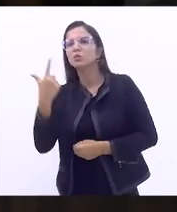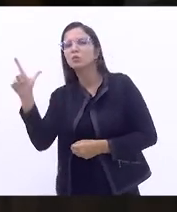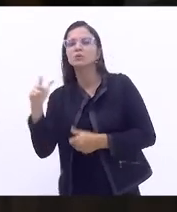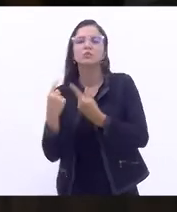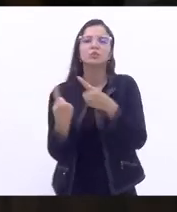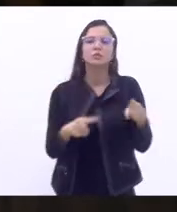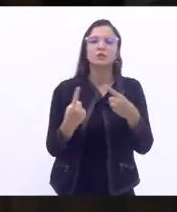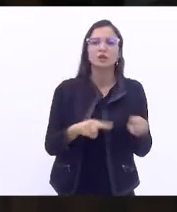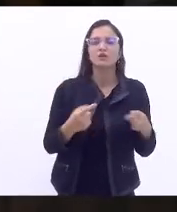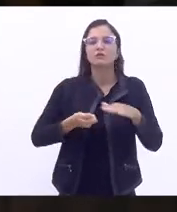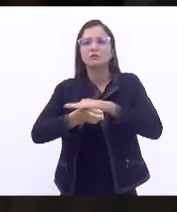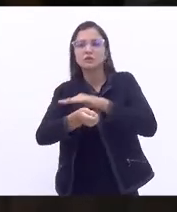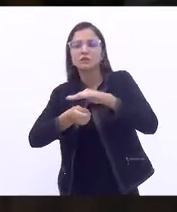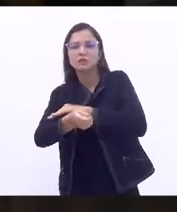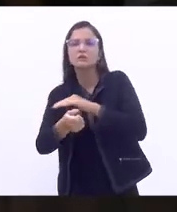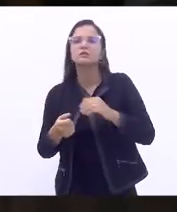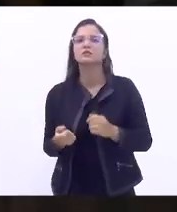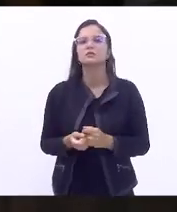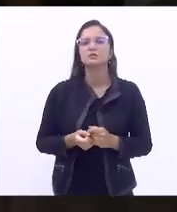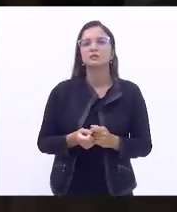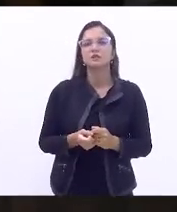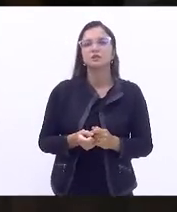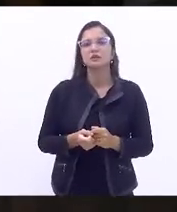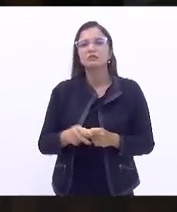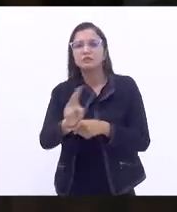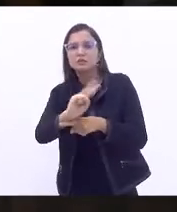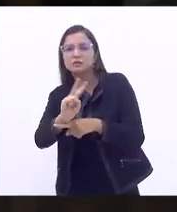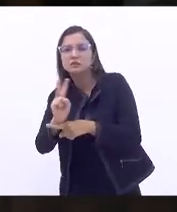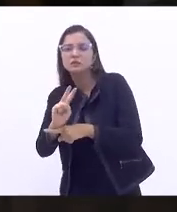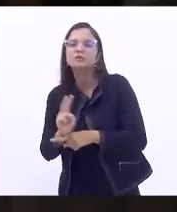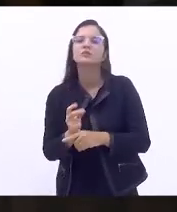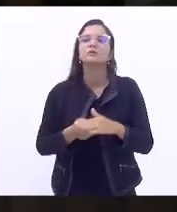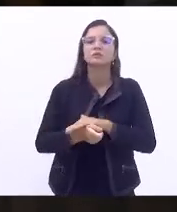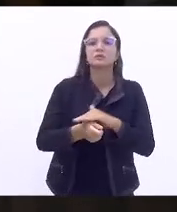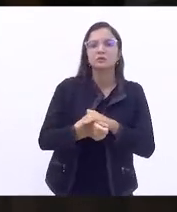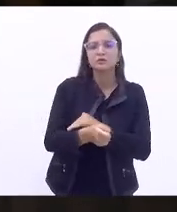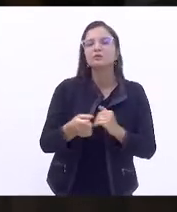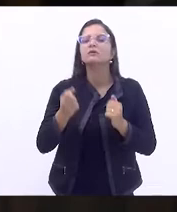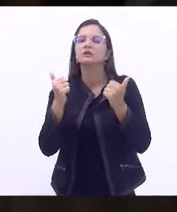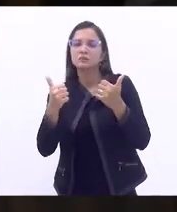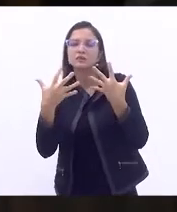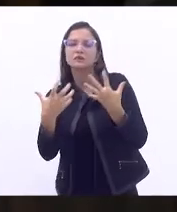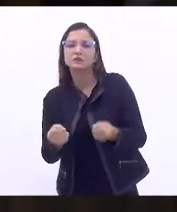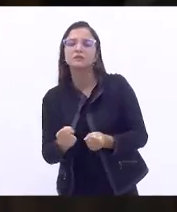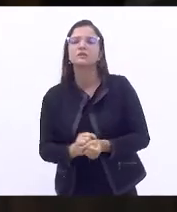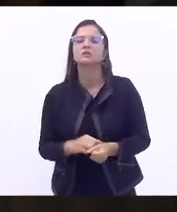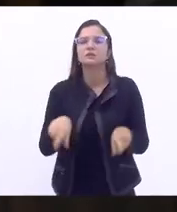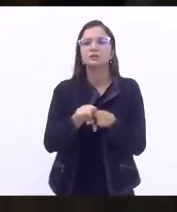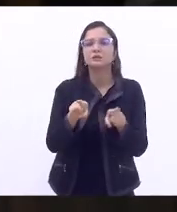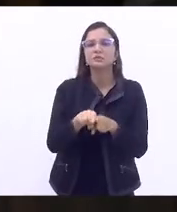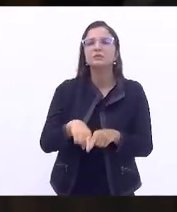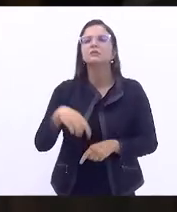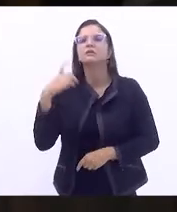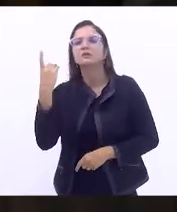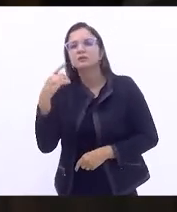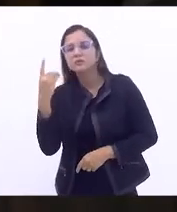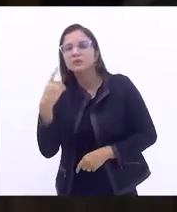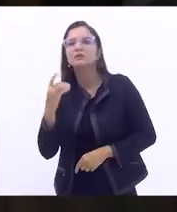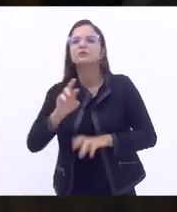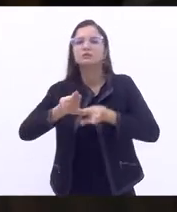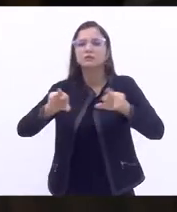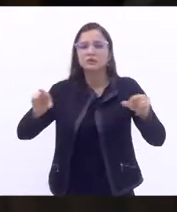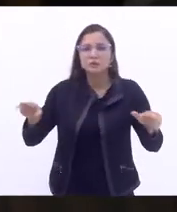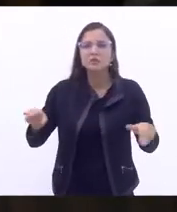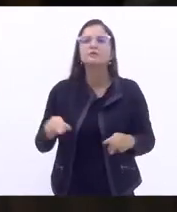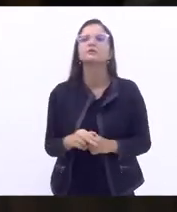Orçamento, Finanças, Fiscalização Financeira e Controle, favorável. Relatores, deputados Márcio Pacheco, Chiquinho da Mangueira, Noel de Carvalho, Luiz